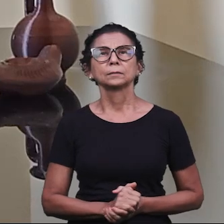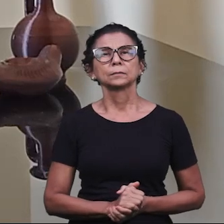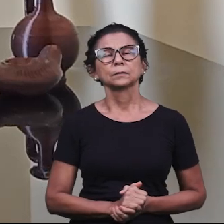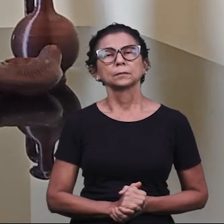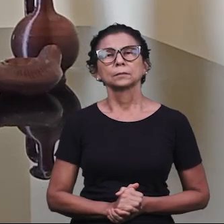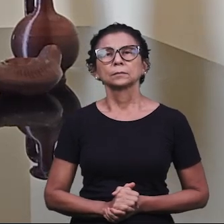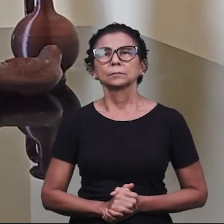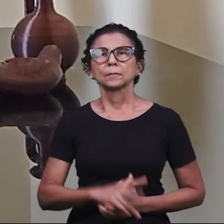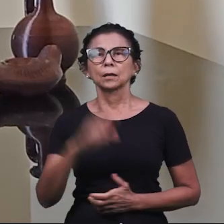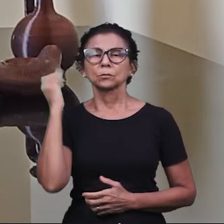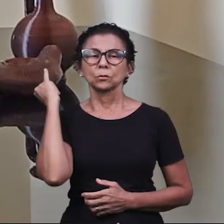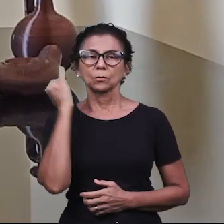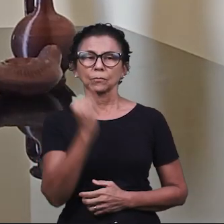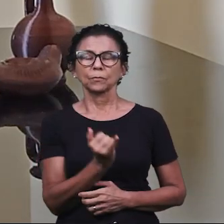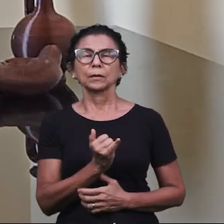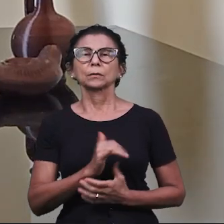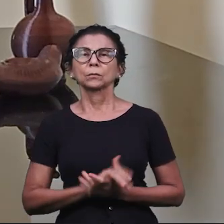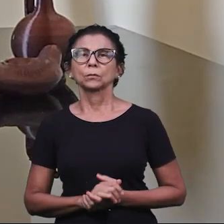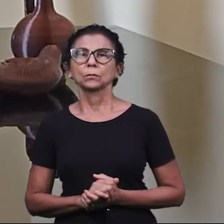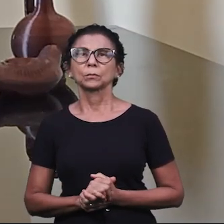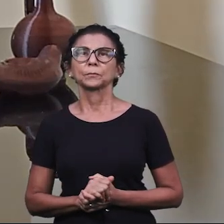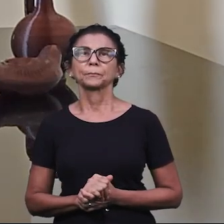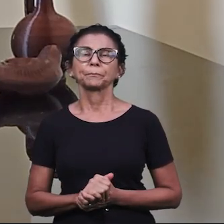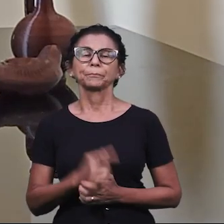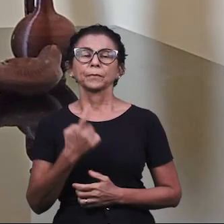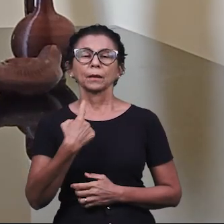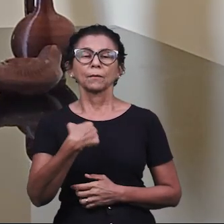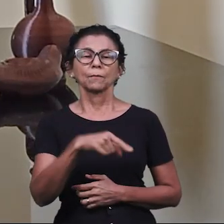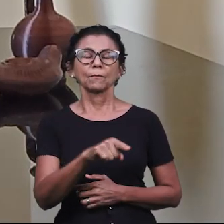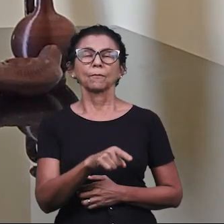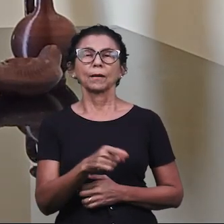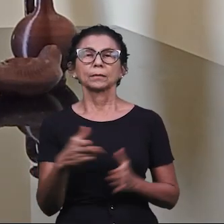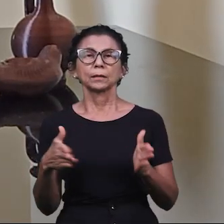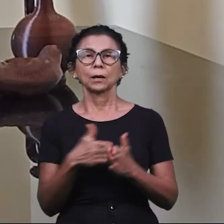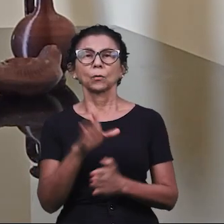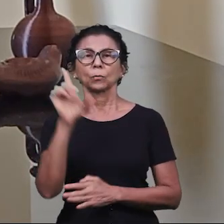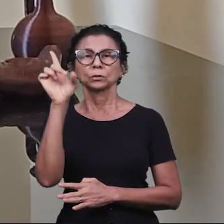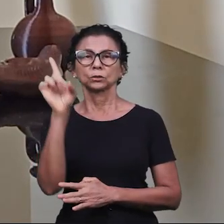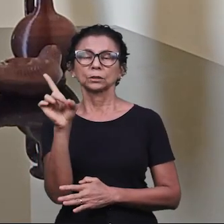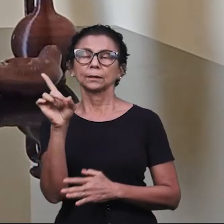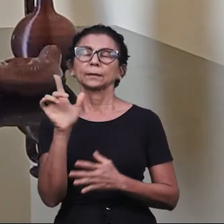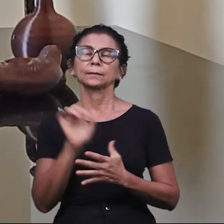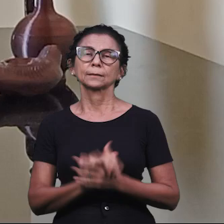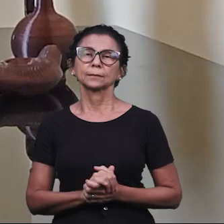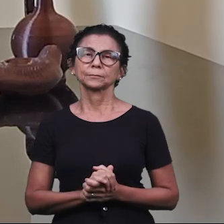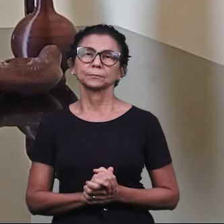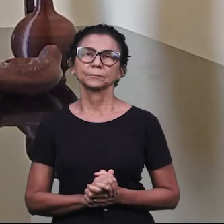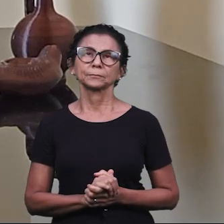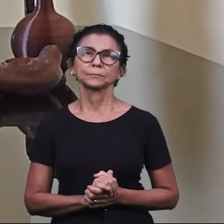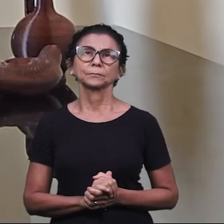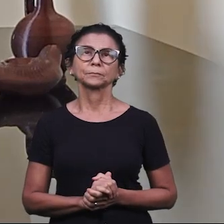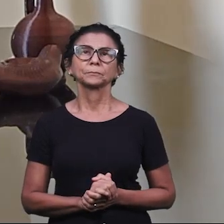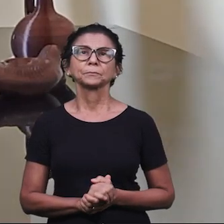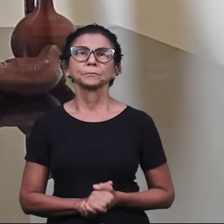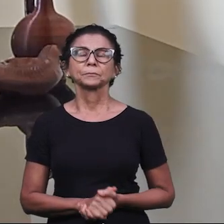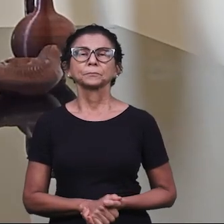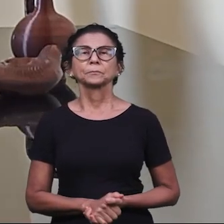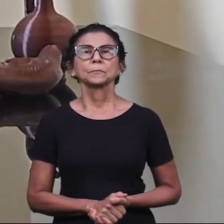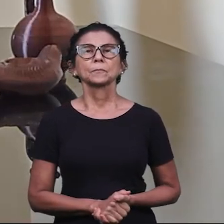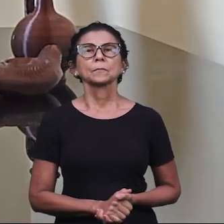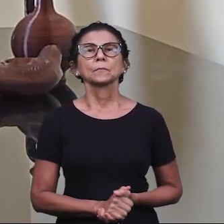rua direita, né? Então, ele passou desde o primeiro momento a ser guiado pelo Espírito Santo. É um ponto